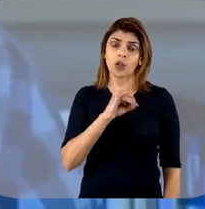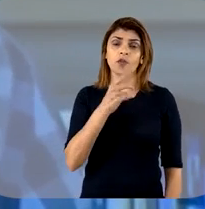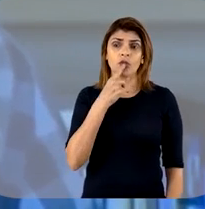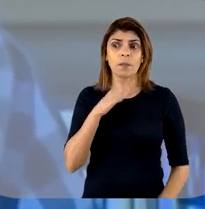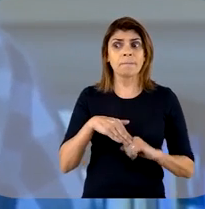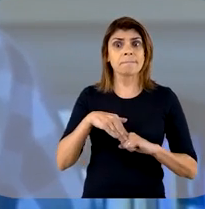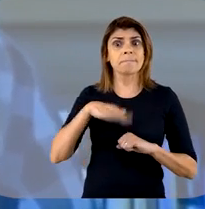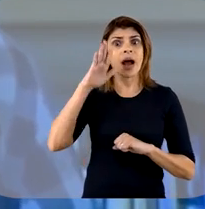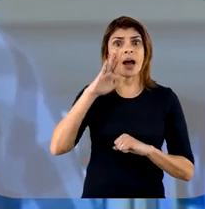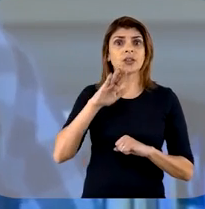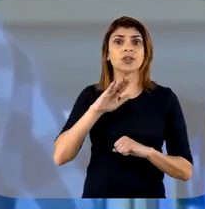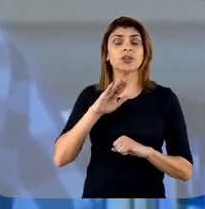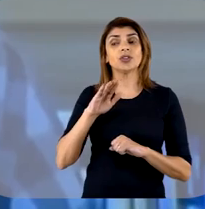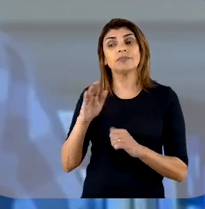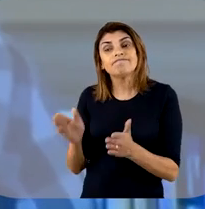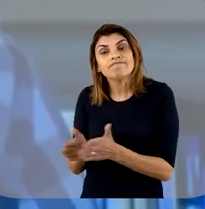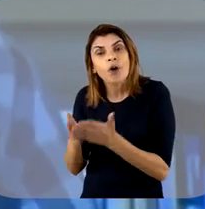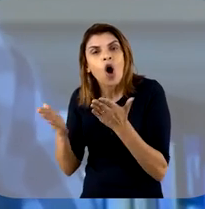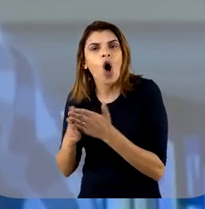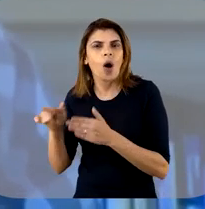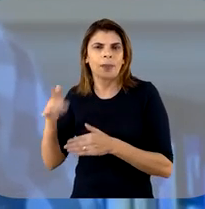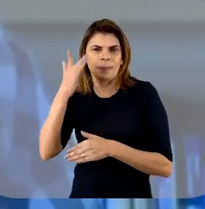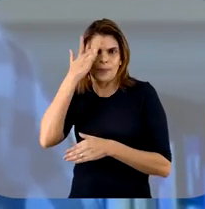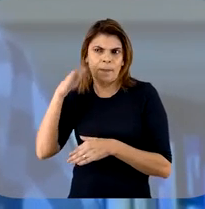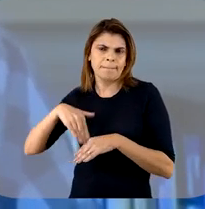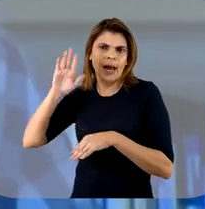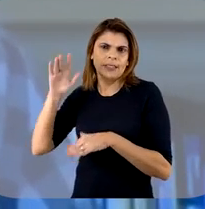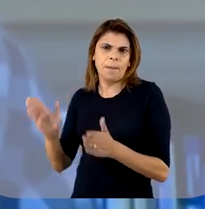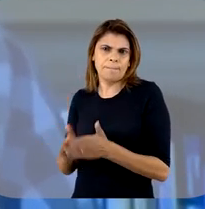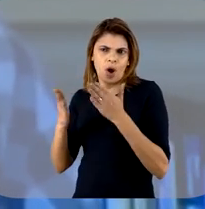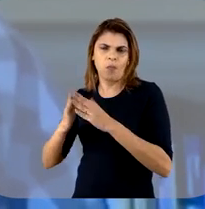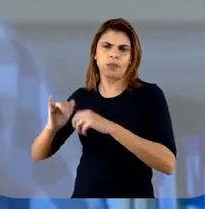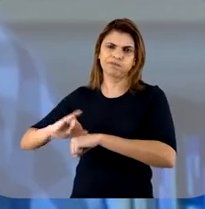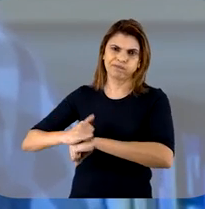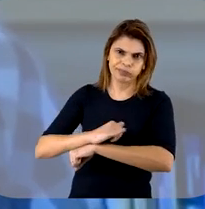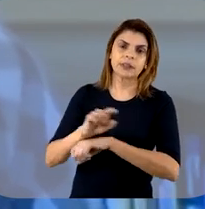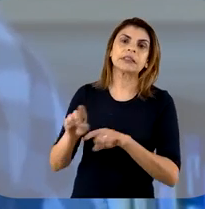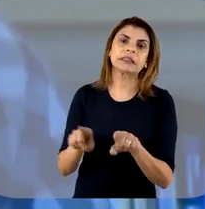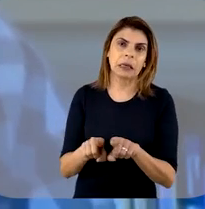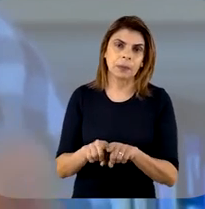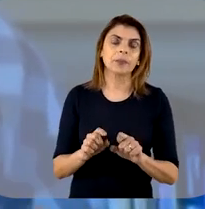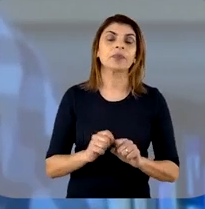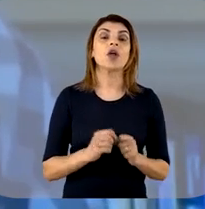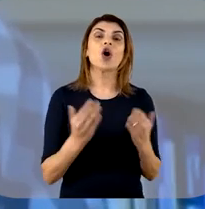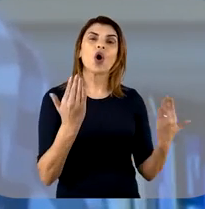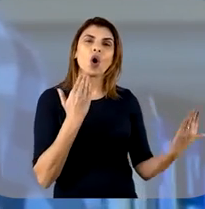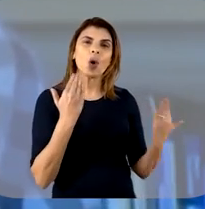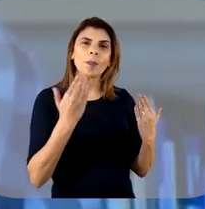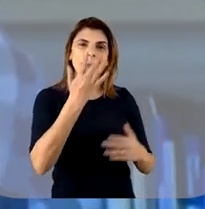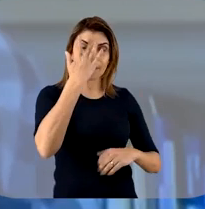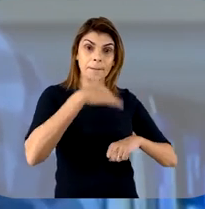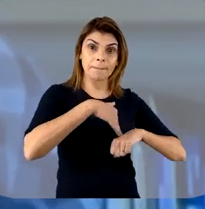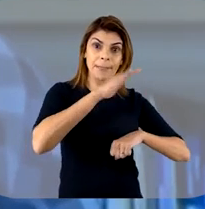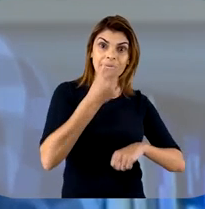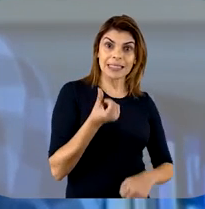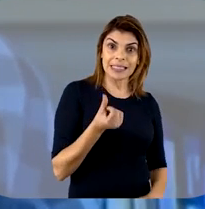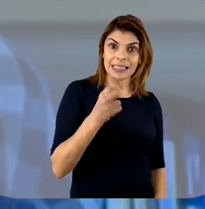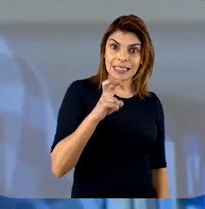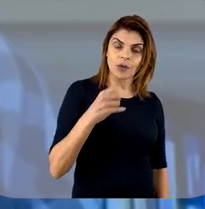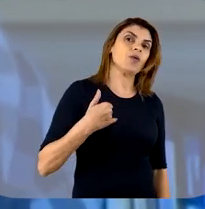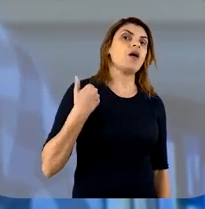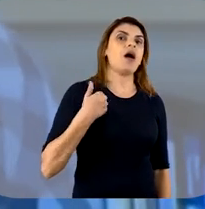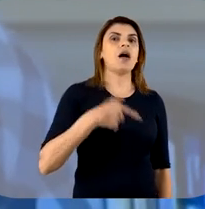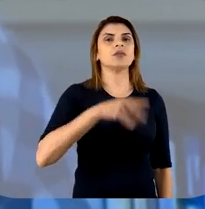muito maior entre os mais pobres. Temos em relação a pessoas com mais de 65 anos no